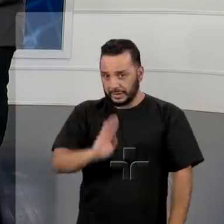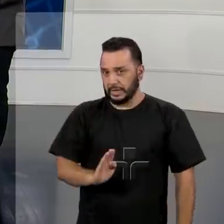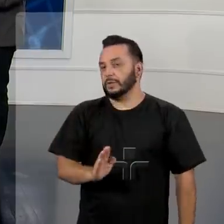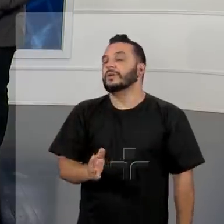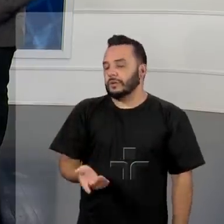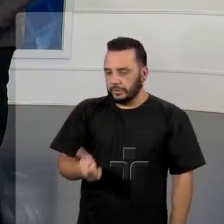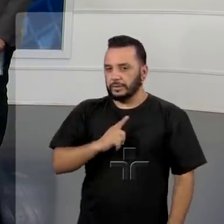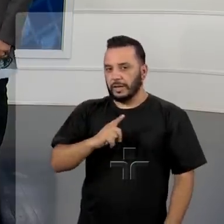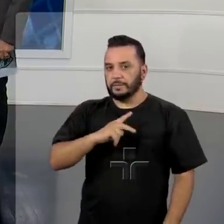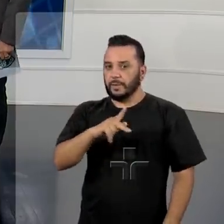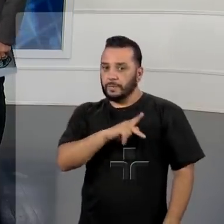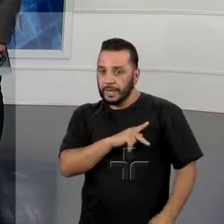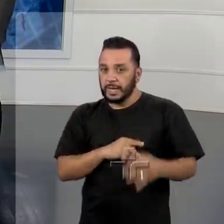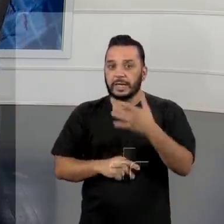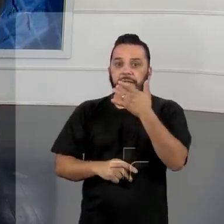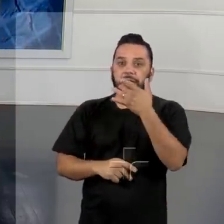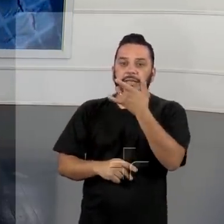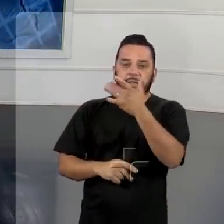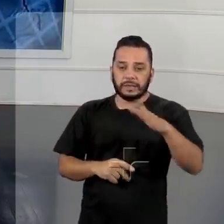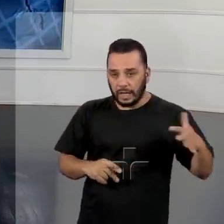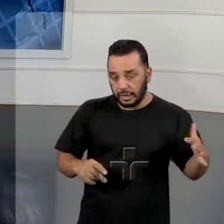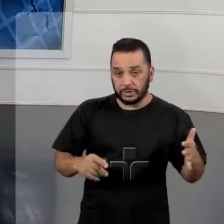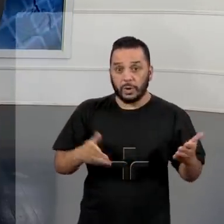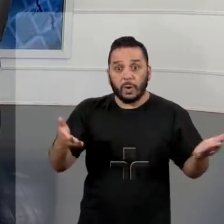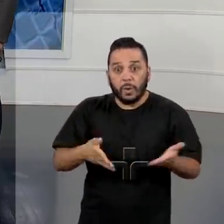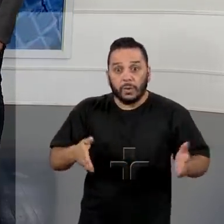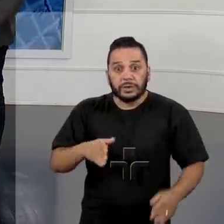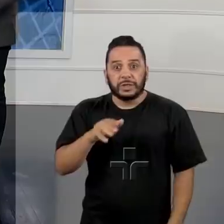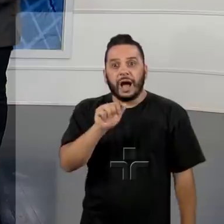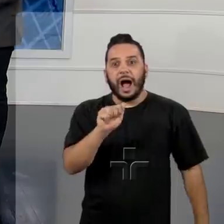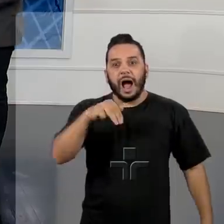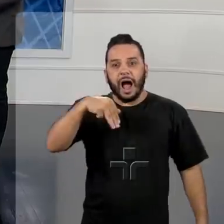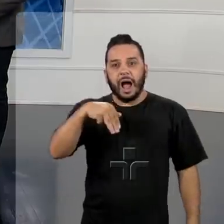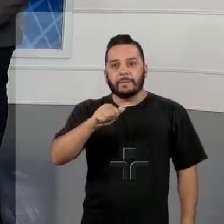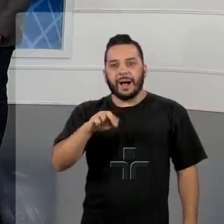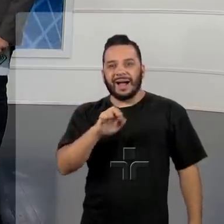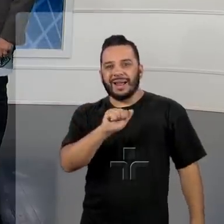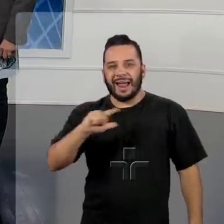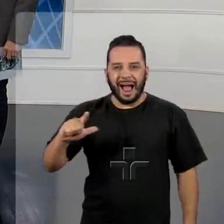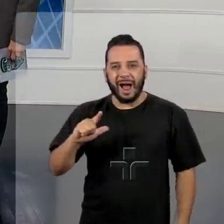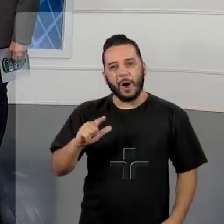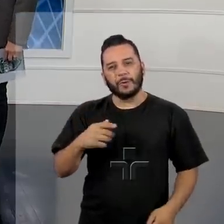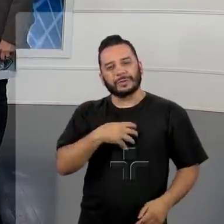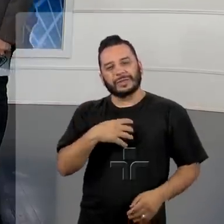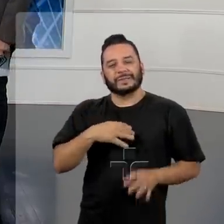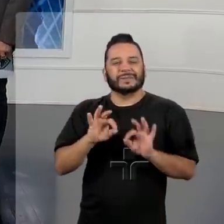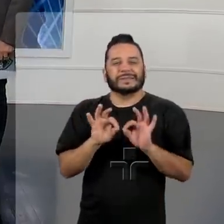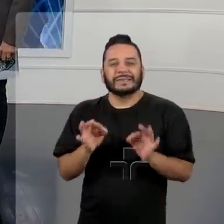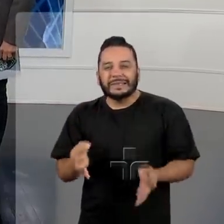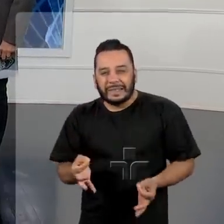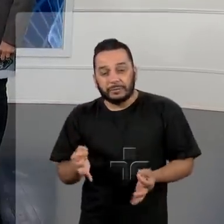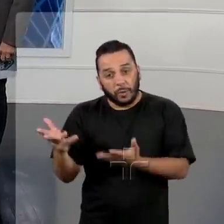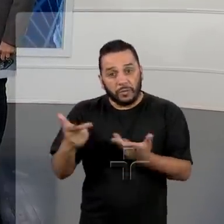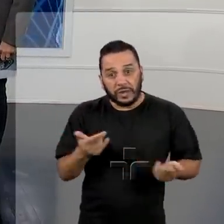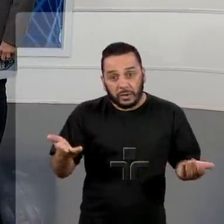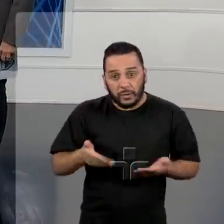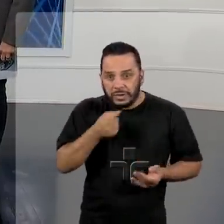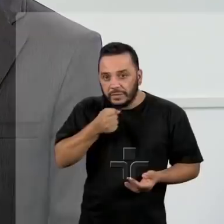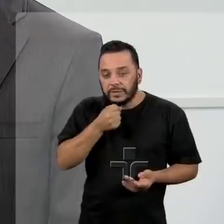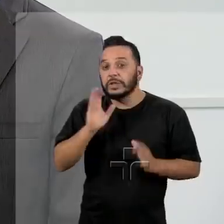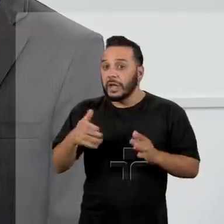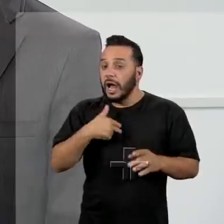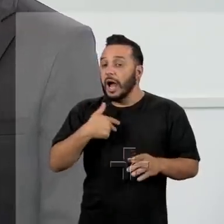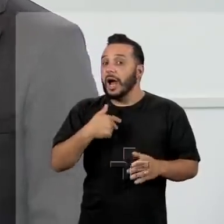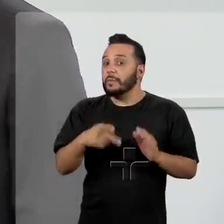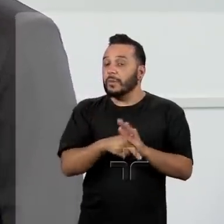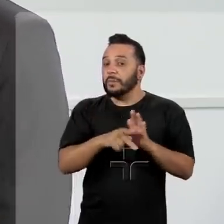semana. E teremos com a gente como convidado o ex-volante Amaral, reconhecidíssimo pela sua simplicidade, pelo seu jeito original, que foi campeão brasileiro